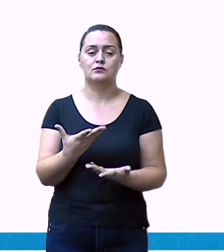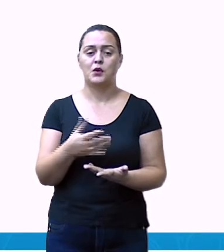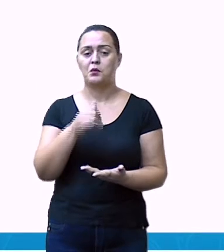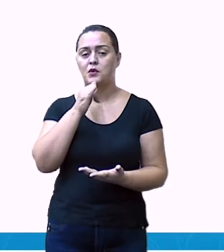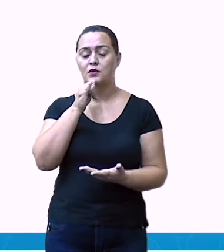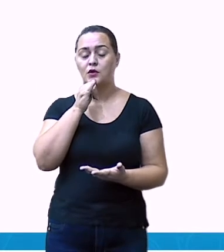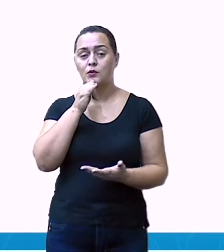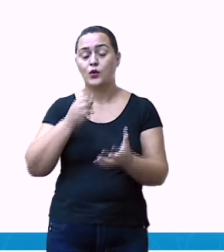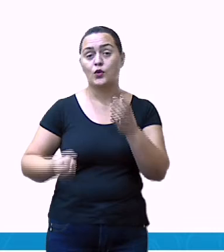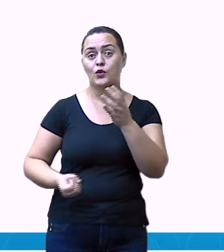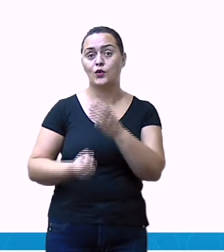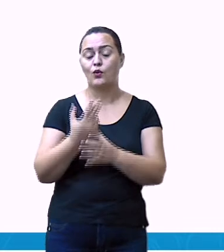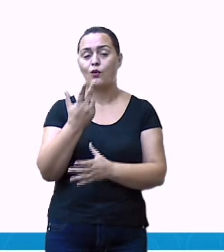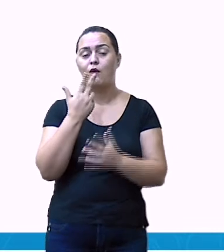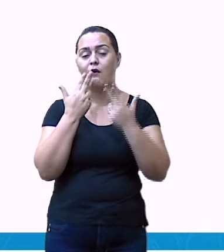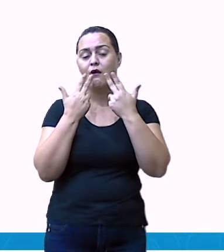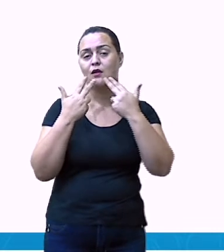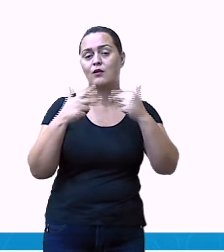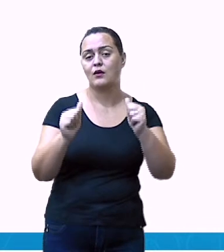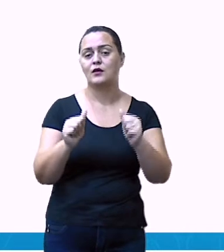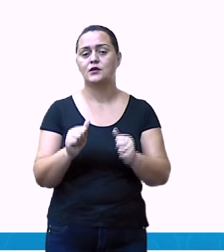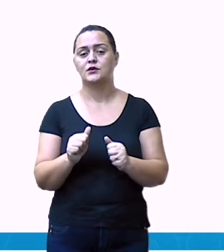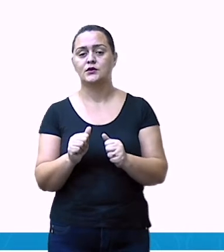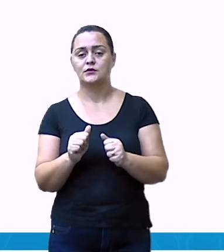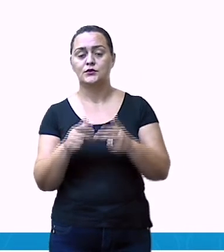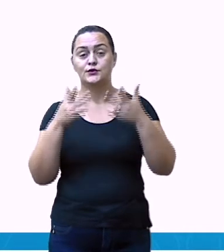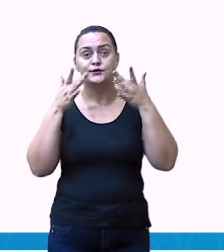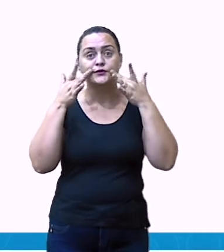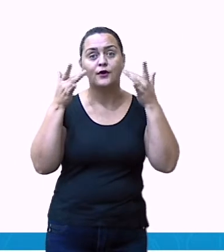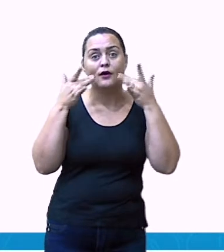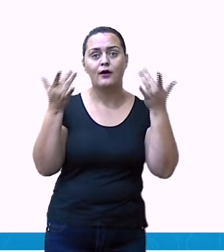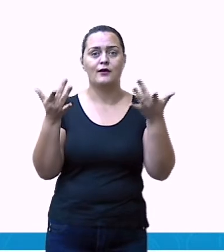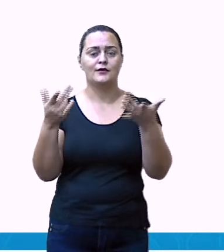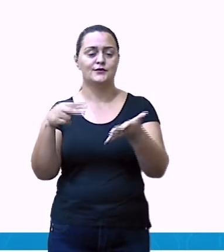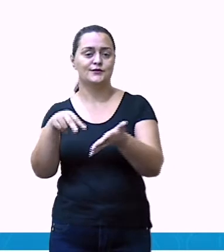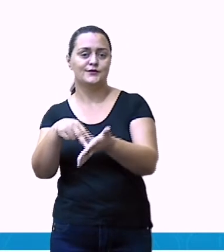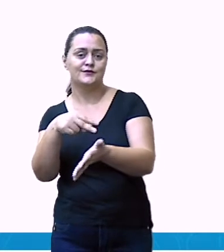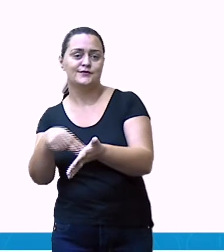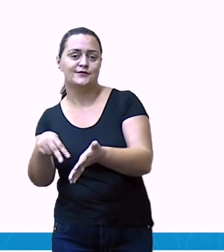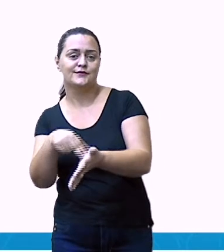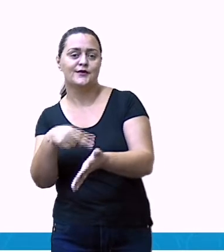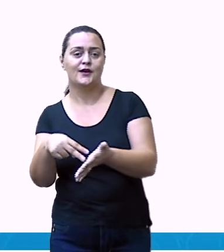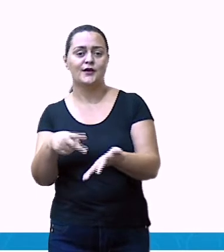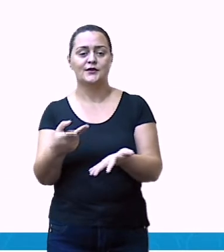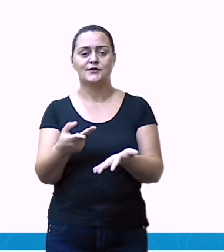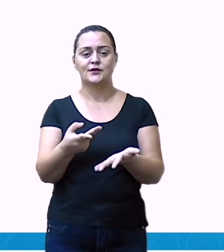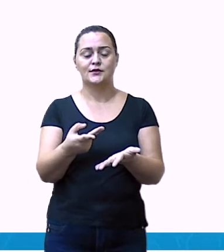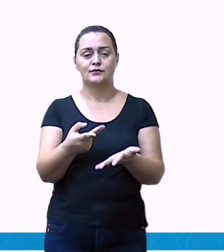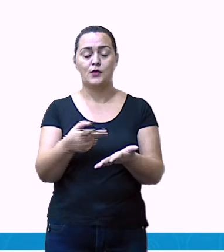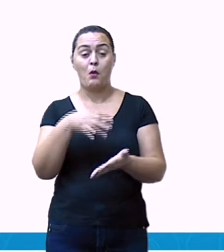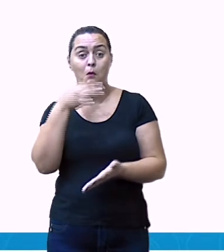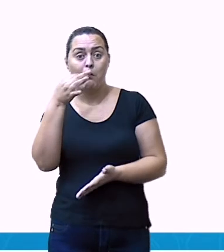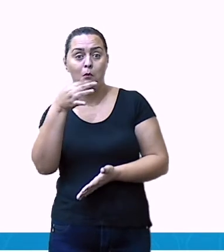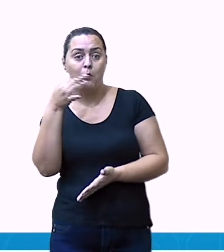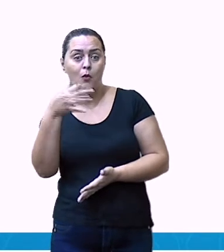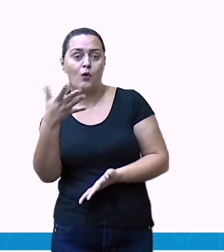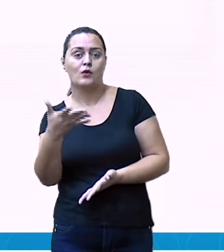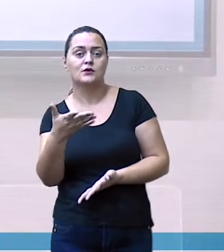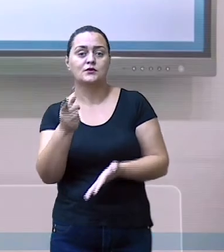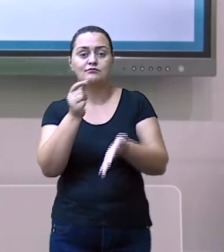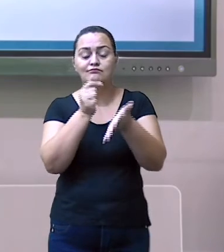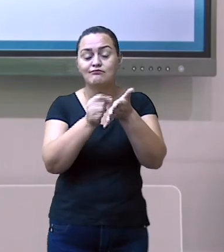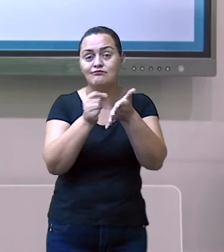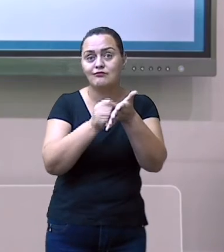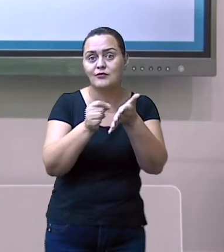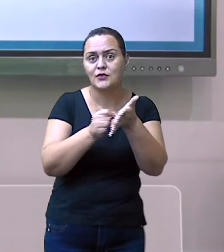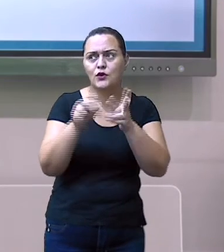teatro, da música, além da escrita e da visual. Tanto é que quando nascemos,